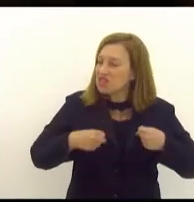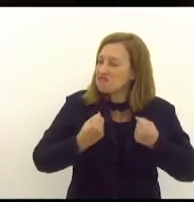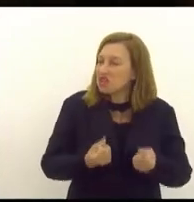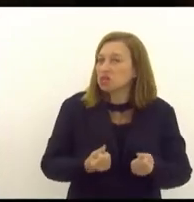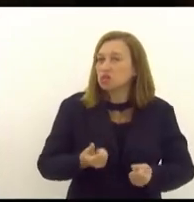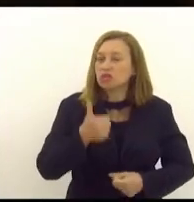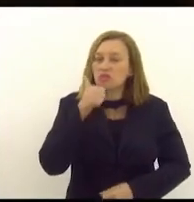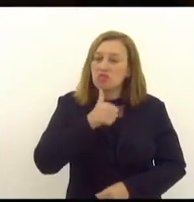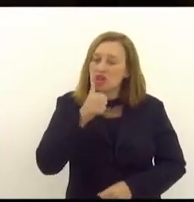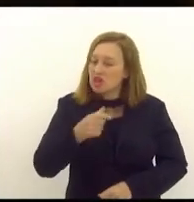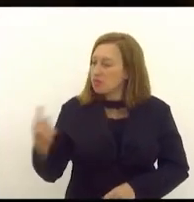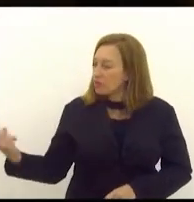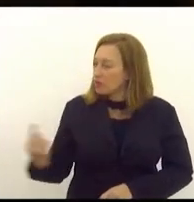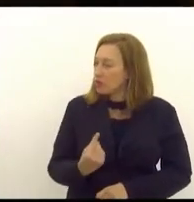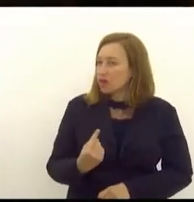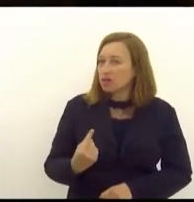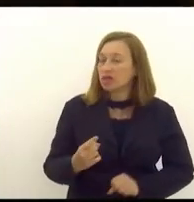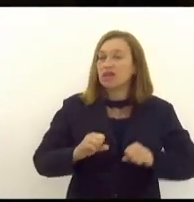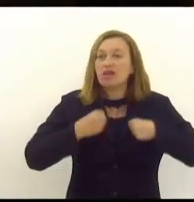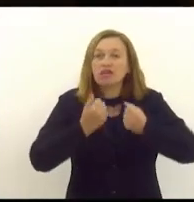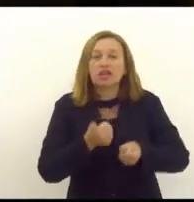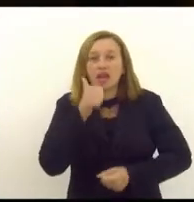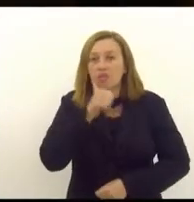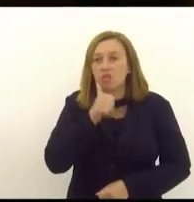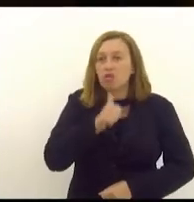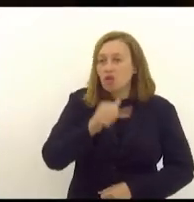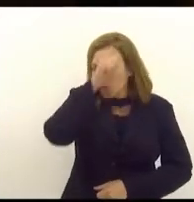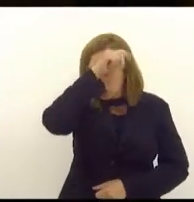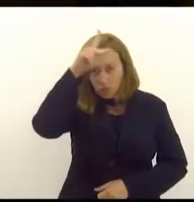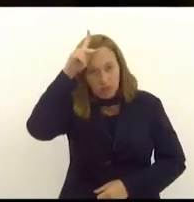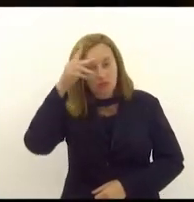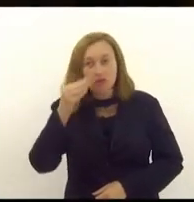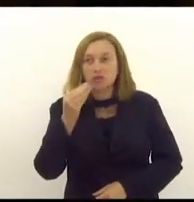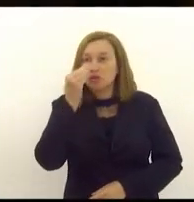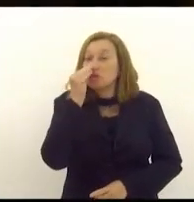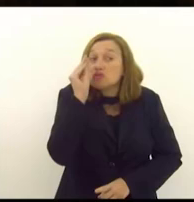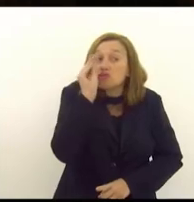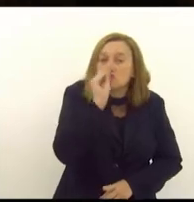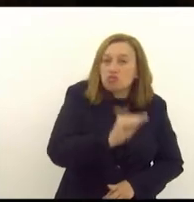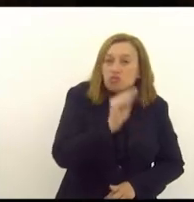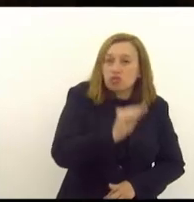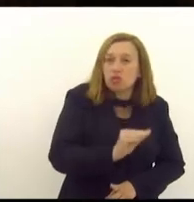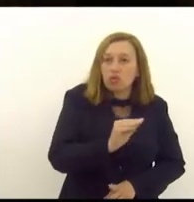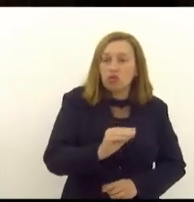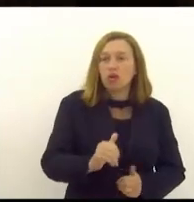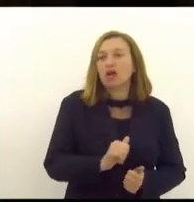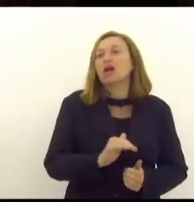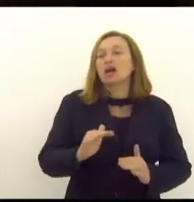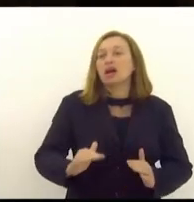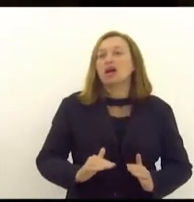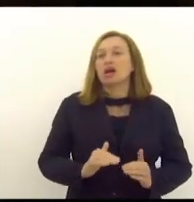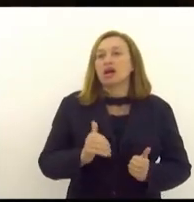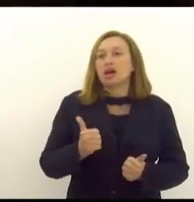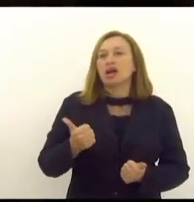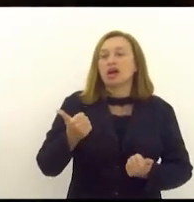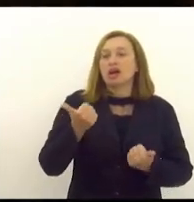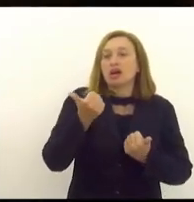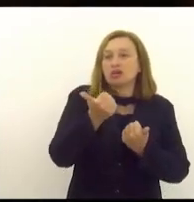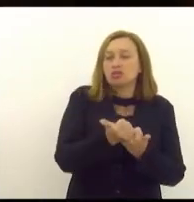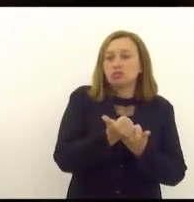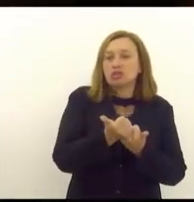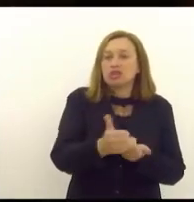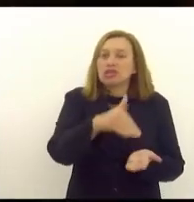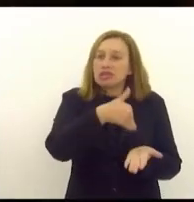veio a Tribuna defender essa mulher quando o prefeito melhoras humilhou a subsecretária Talita essa sim que